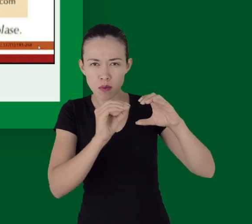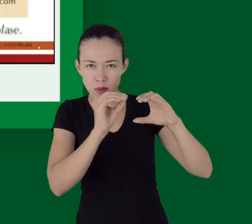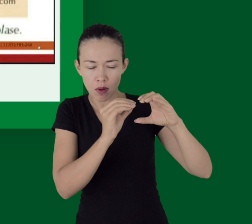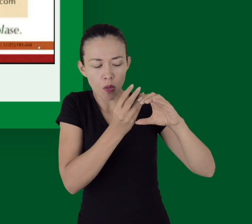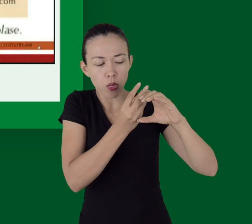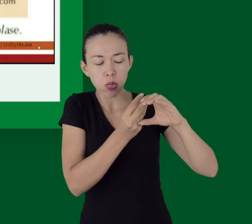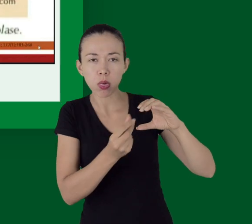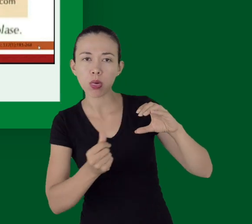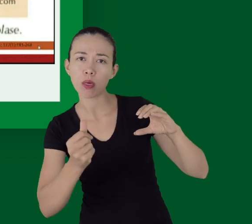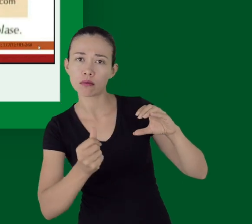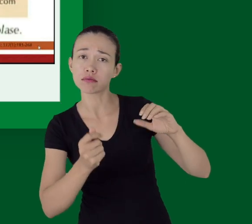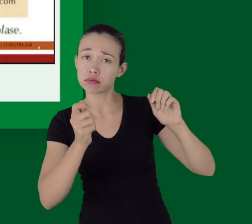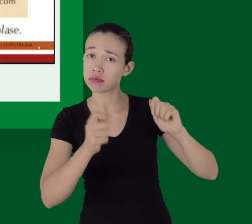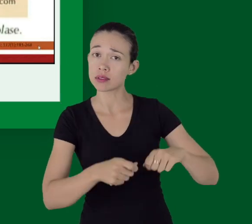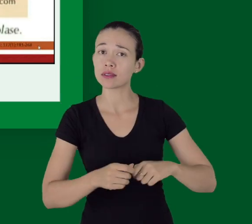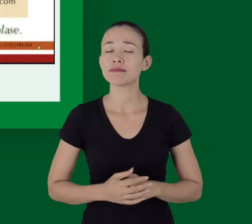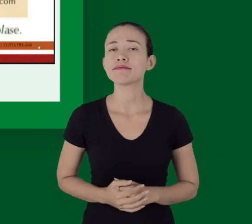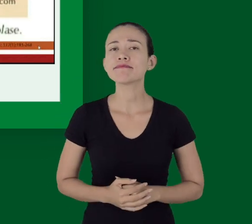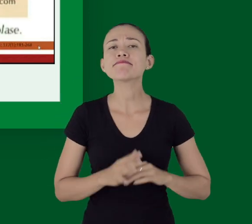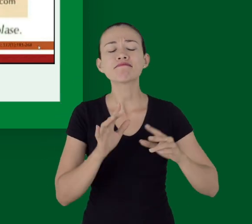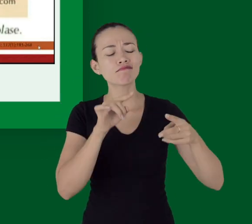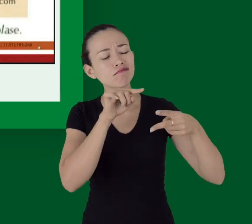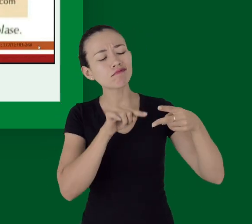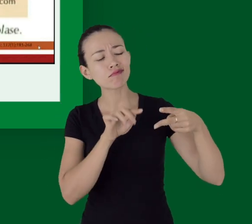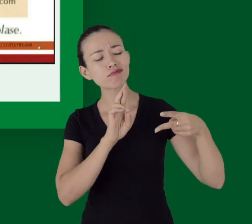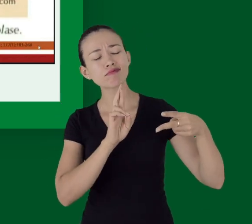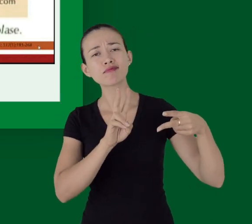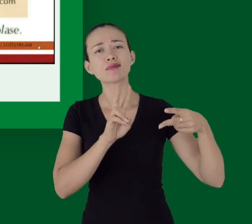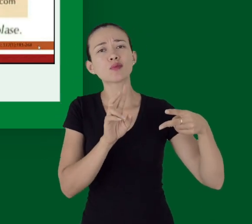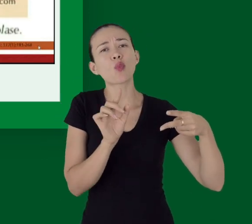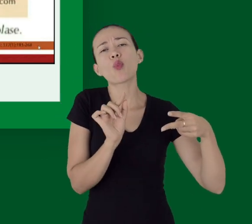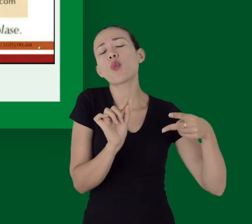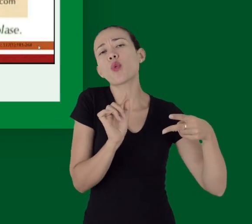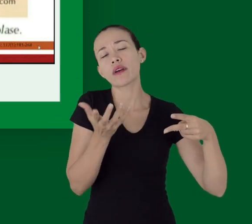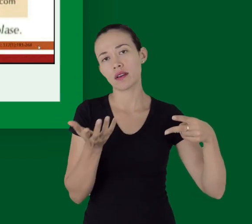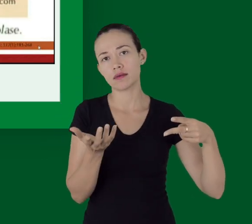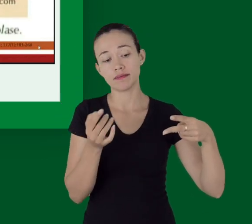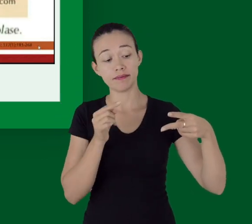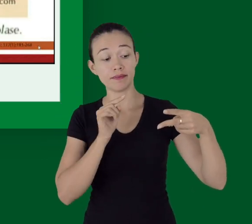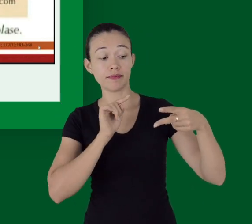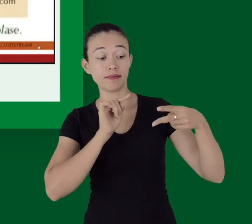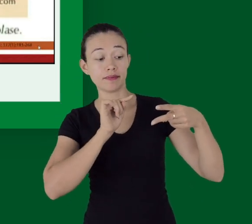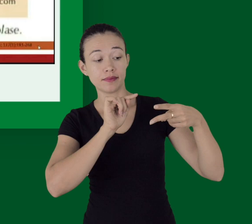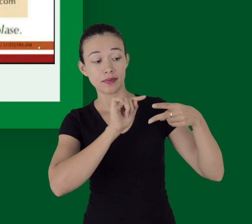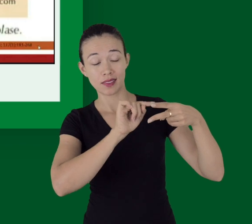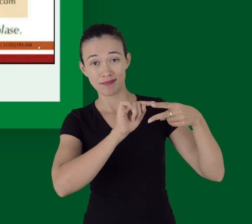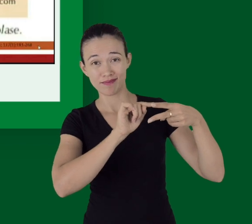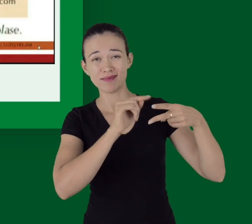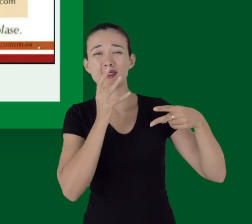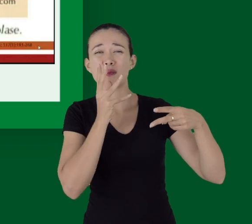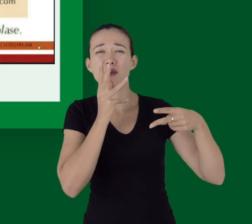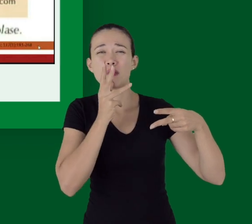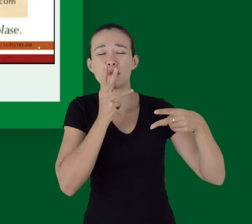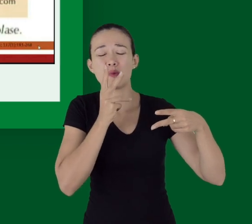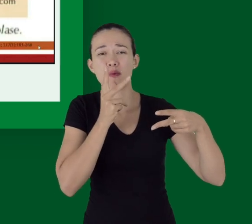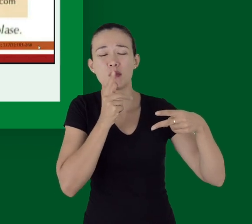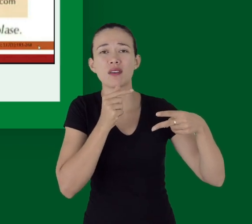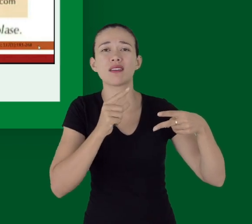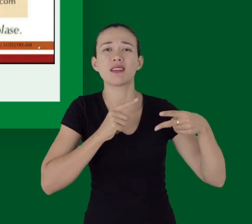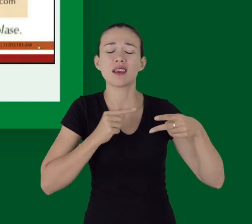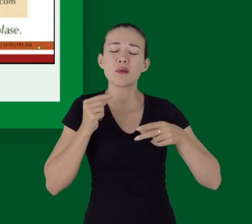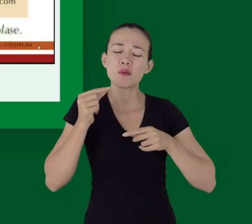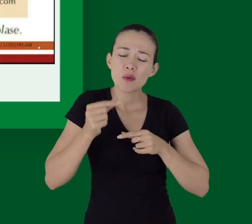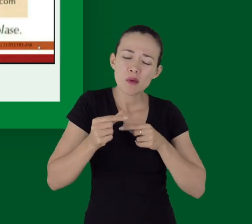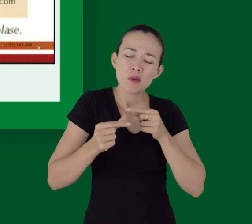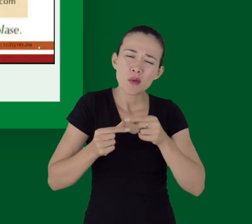Mas a diferença é porque a alteplase, né, o Actilise, ele demora muito, ele precisa ser feito em várias etapas, é muito